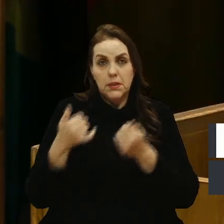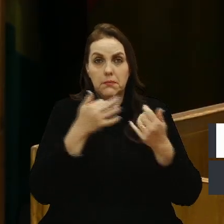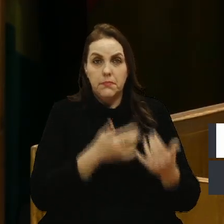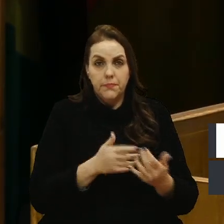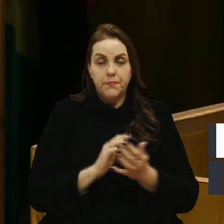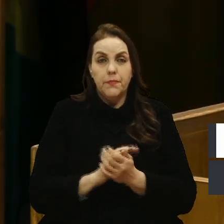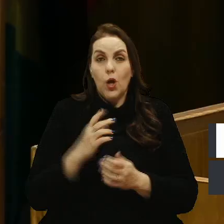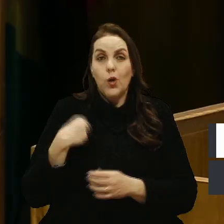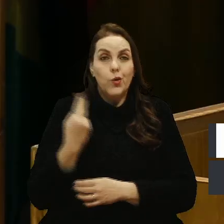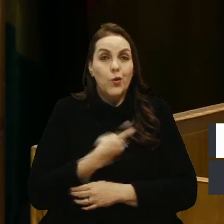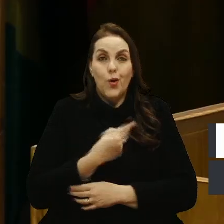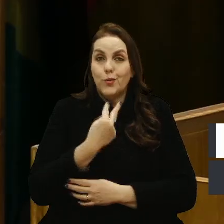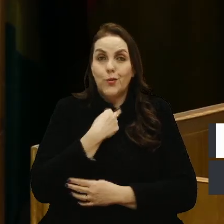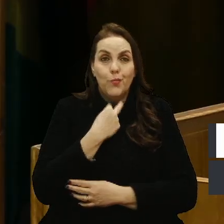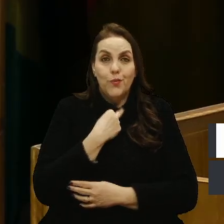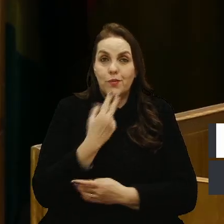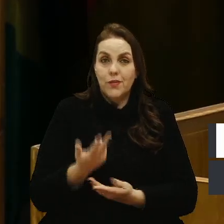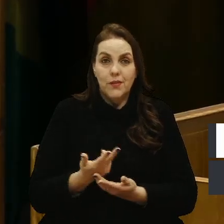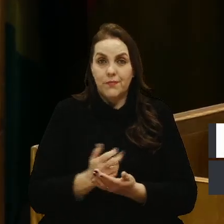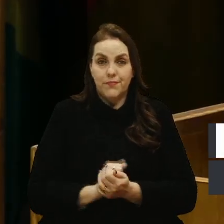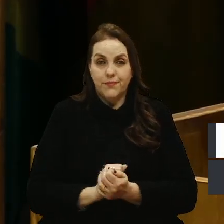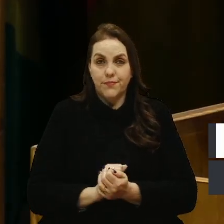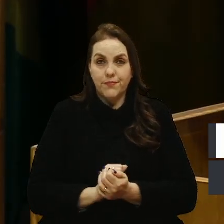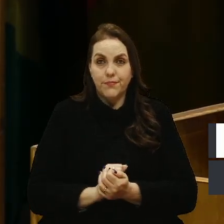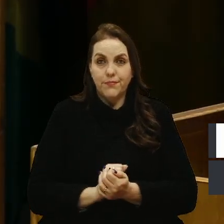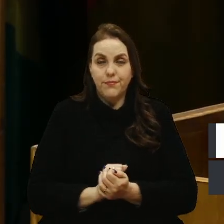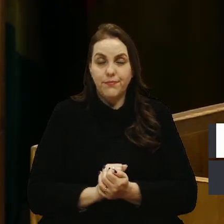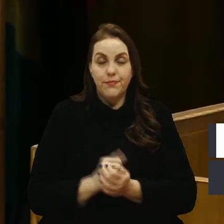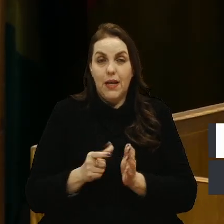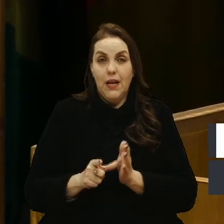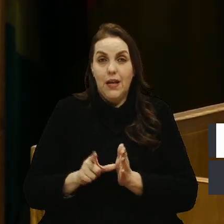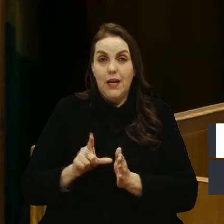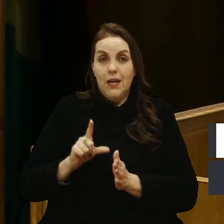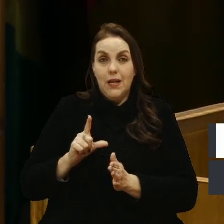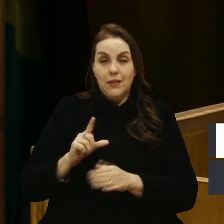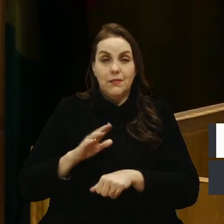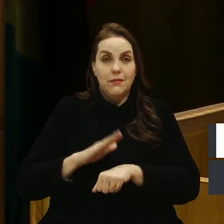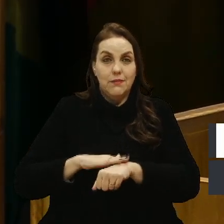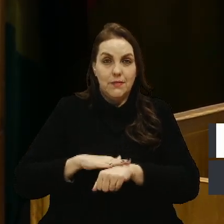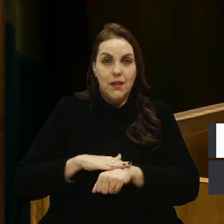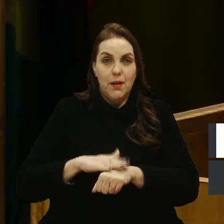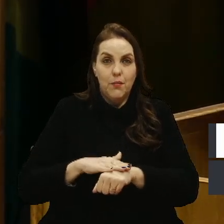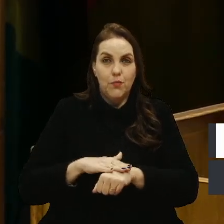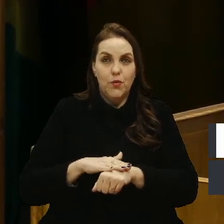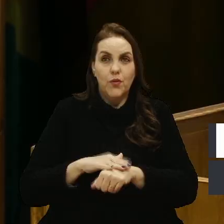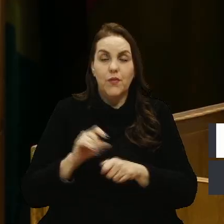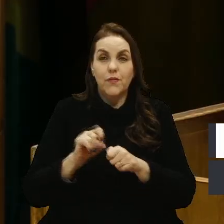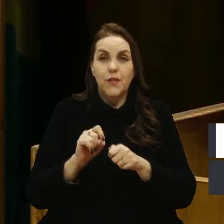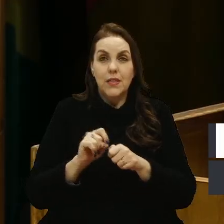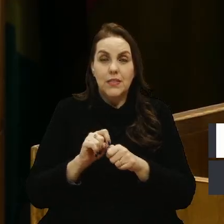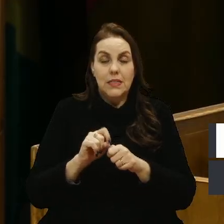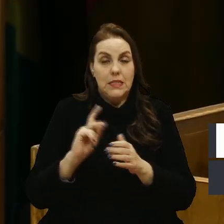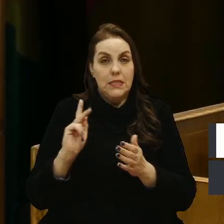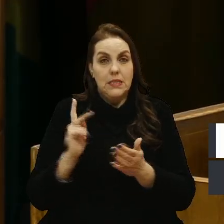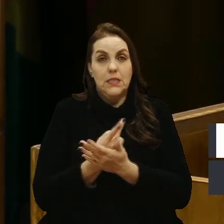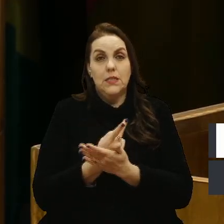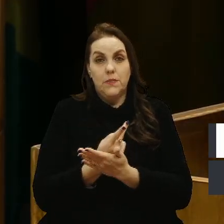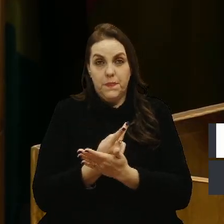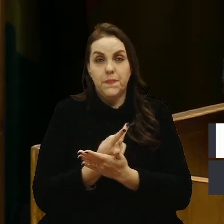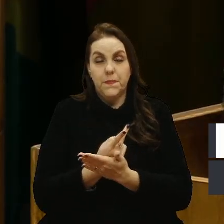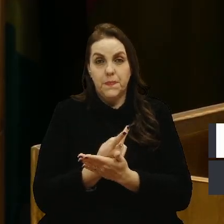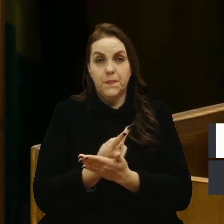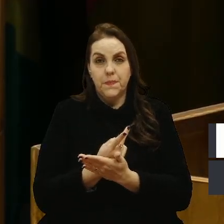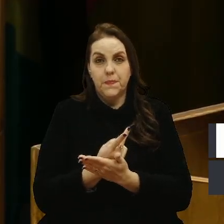Nós não podemos aqui nos precipitar e cometer um equívoco